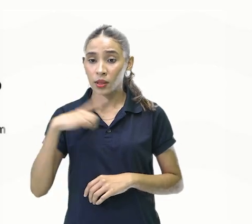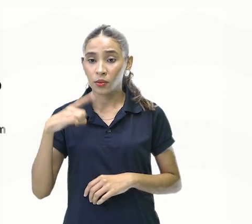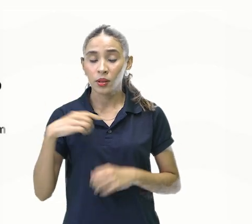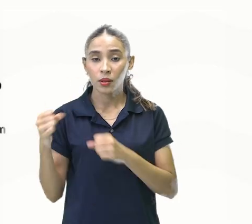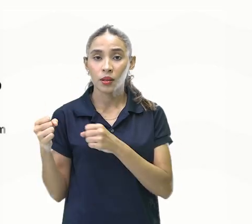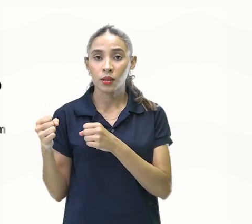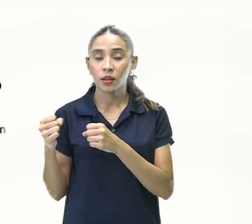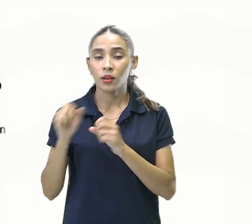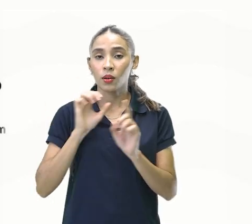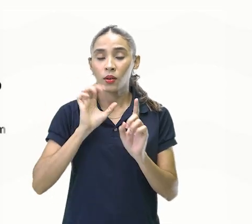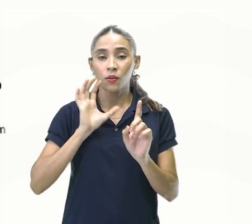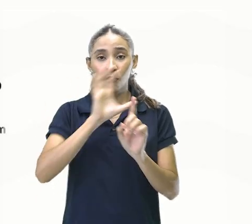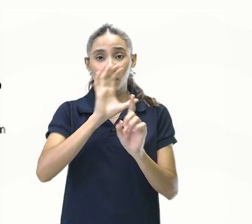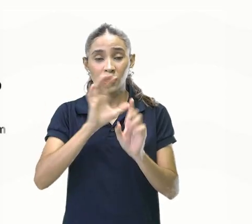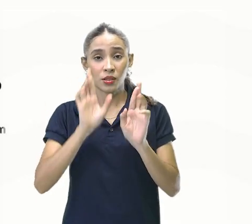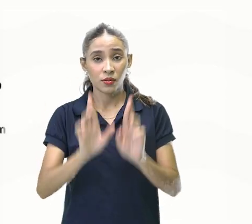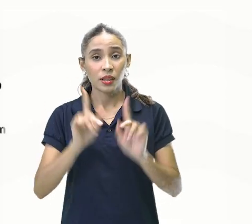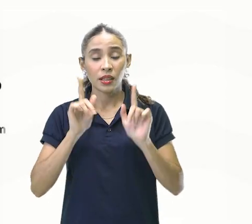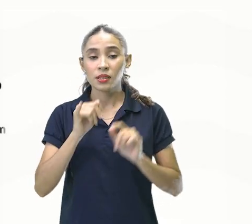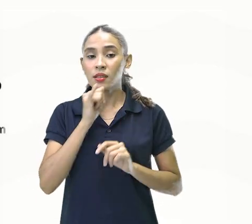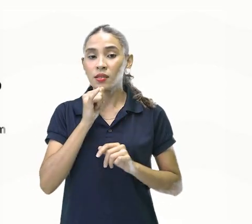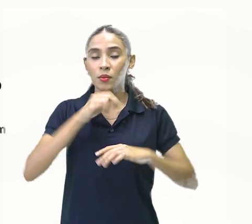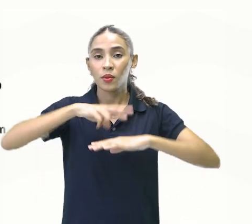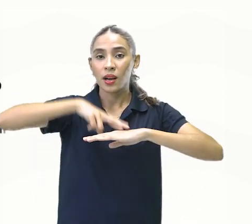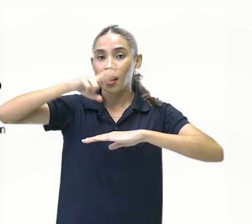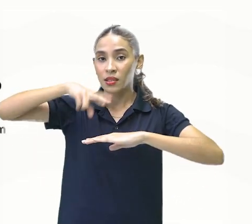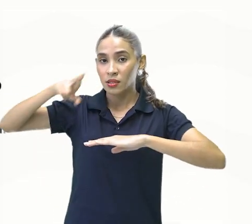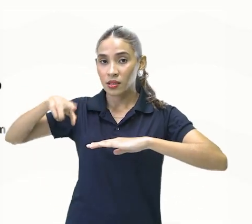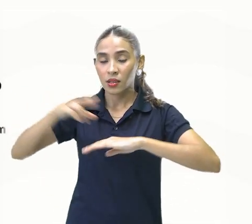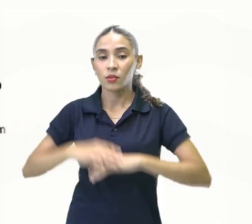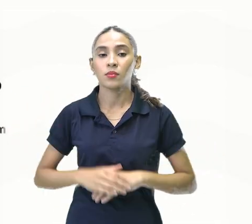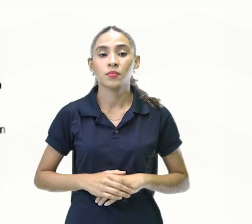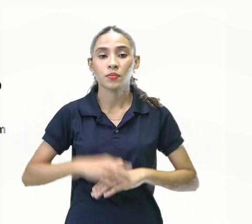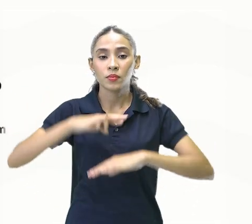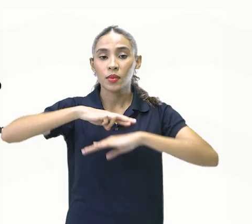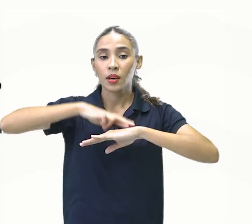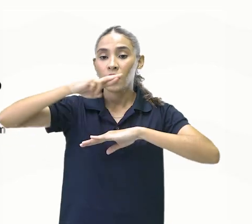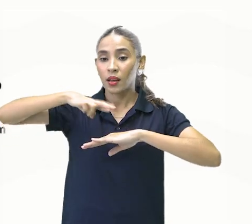poder diferente. No caso da radiação,